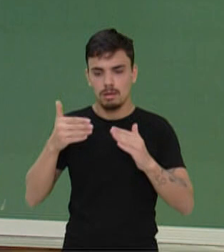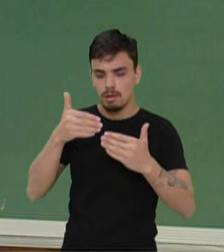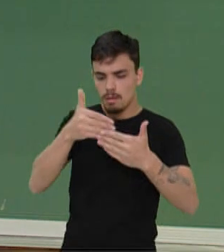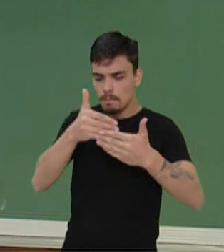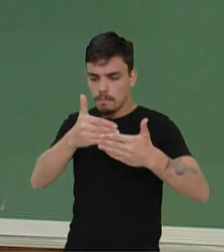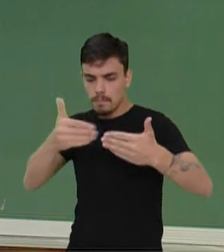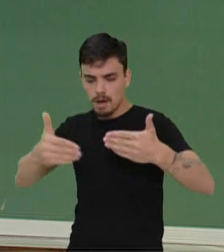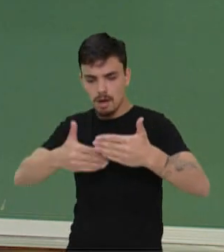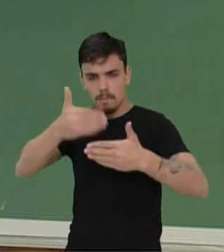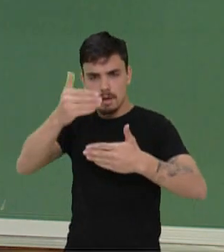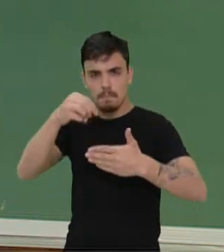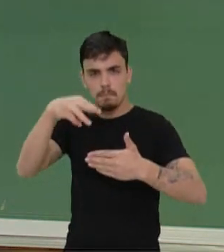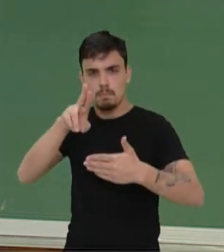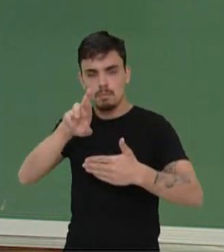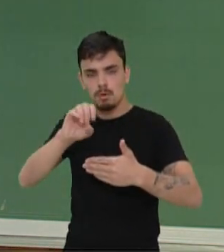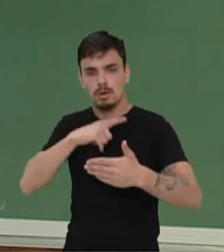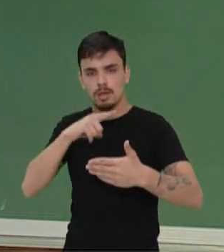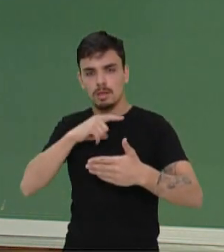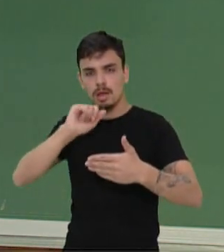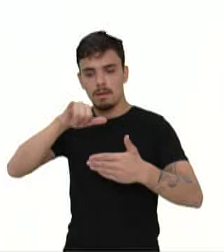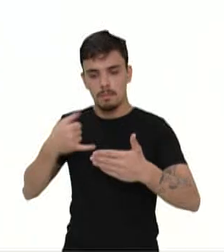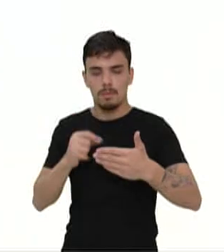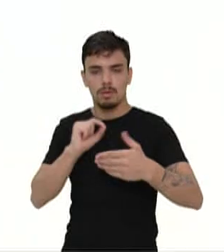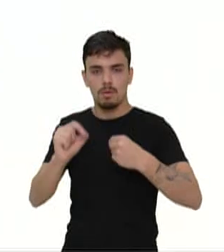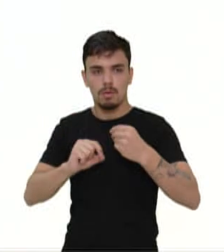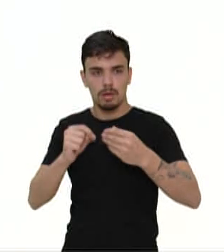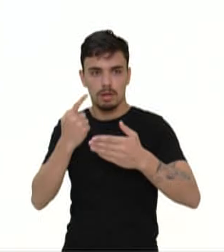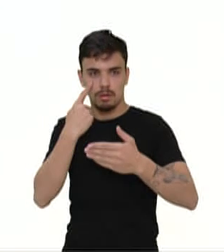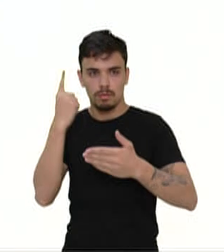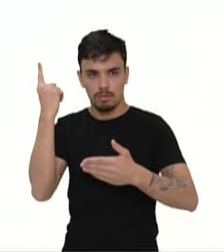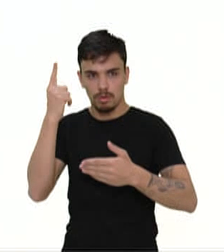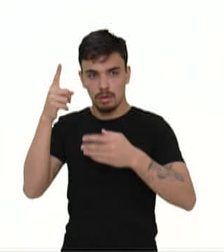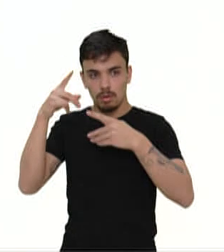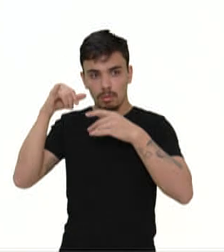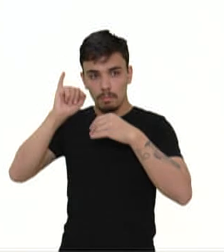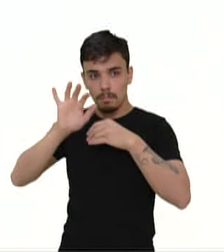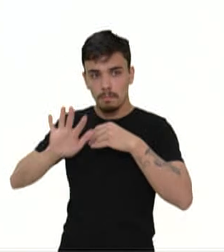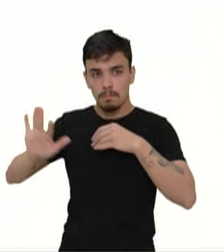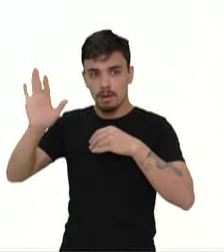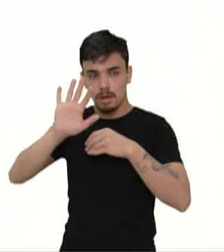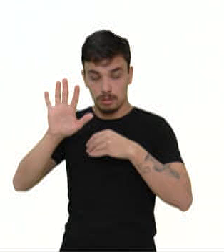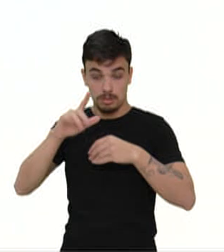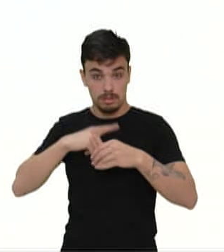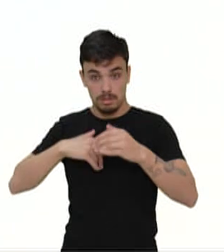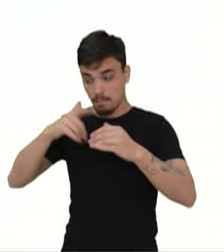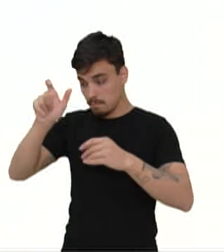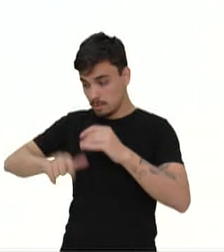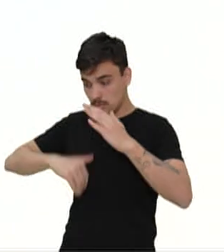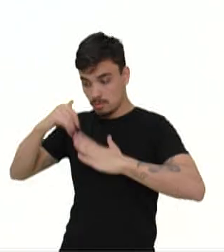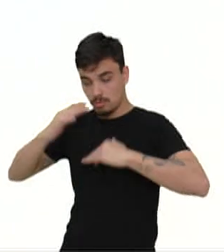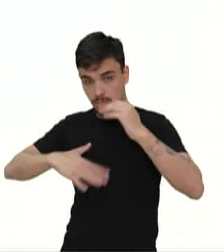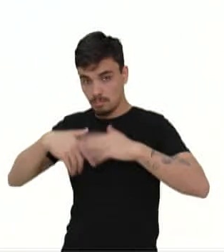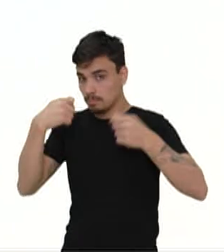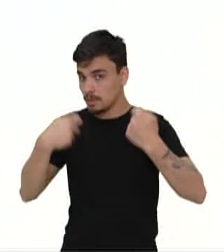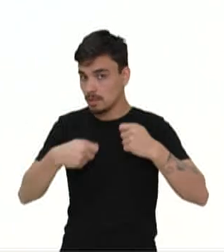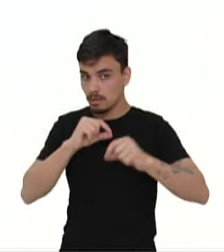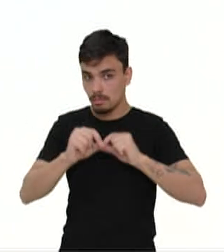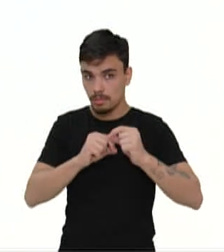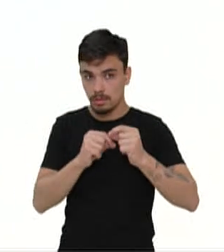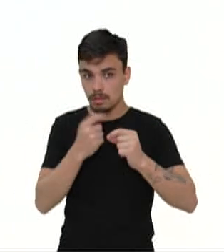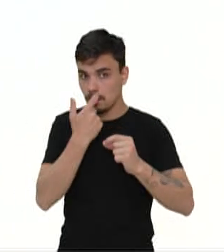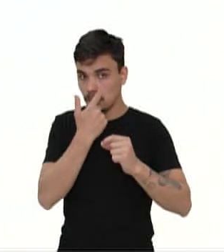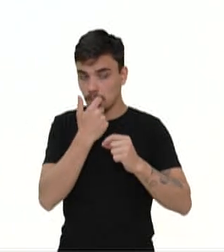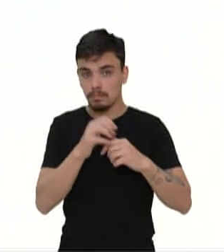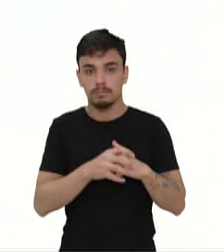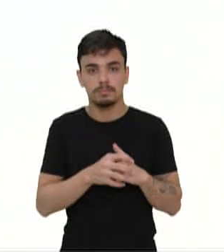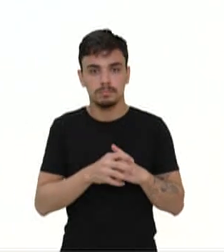como parte de um dos lados do cercado retangular que certo criador precisa construir. Para completar o contorno desse